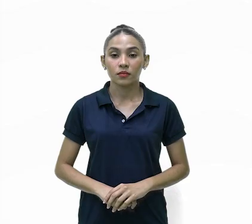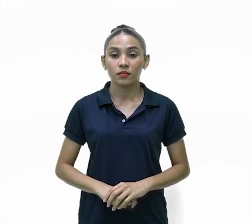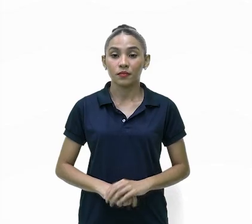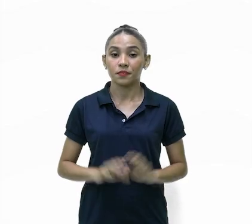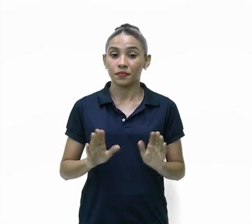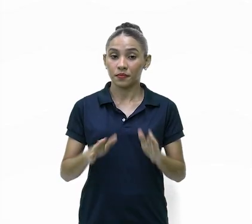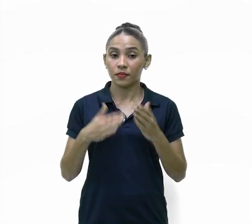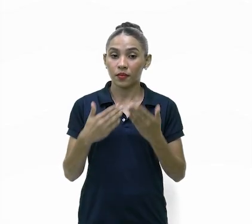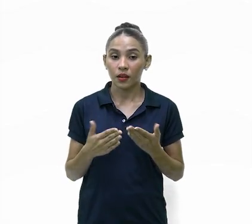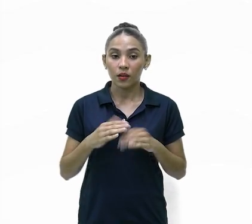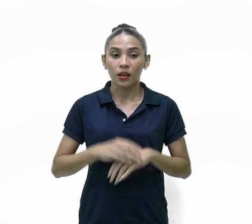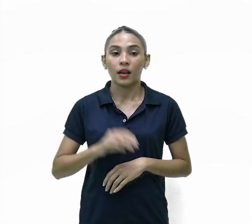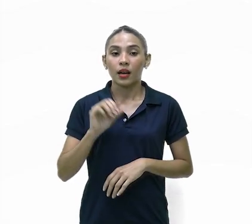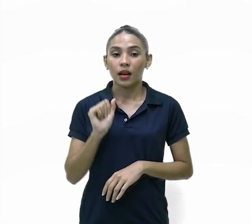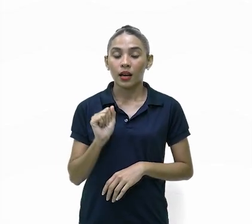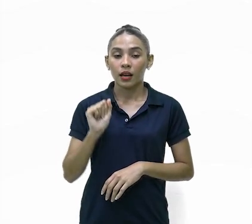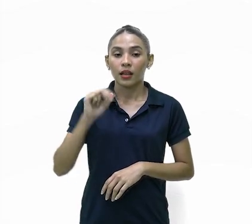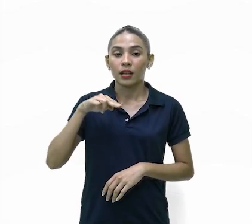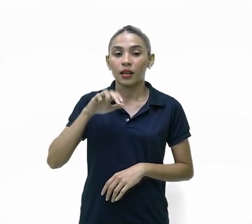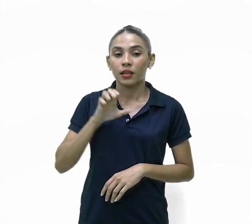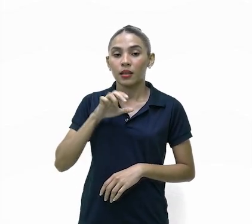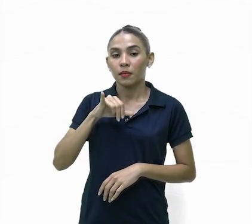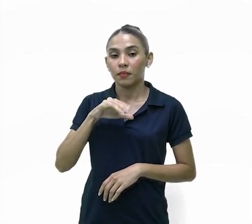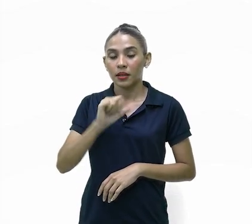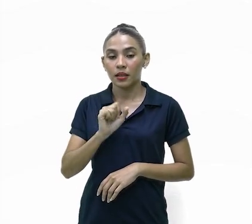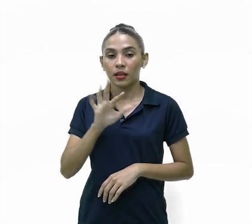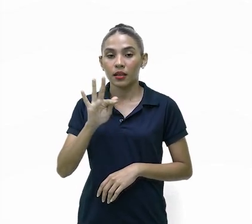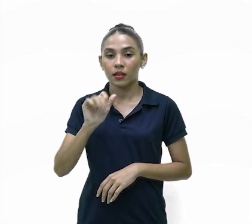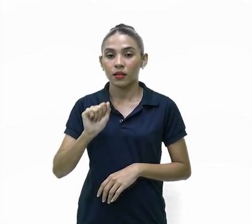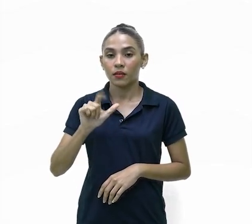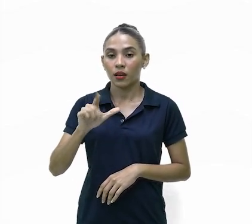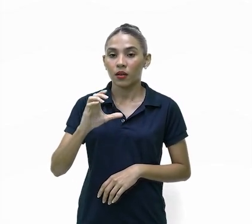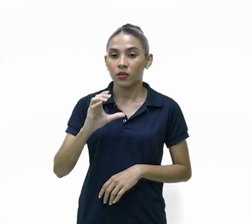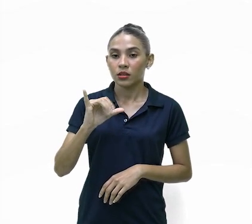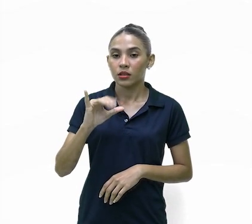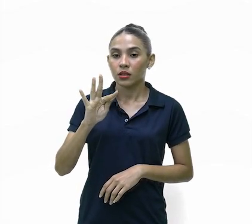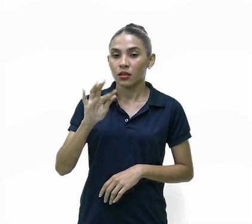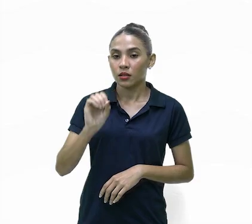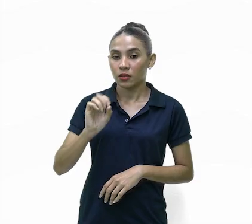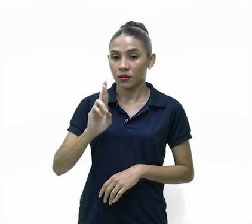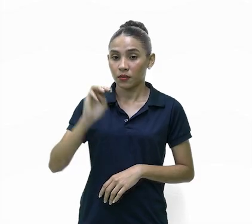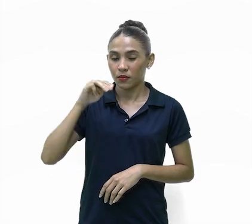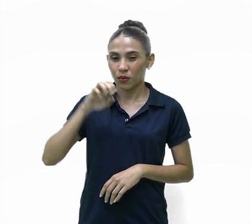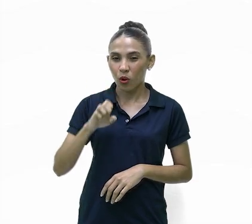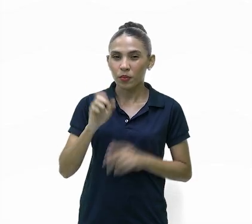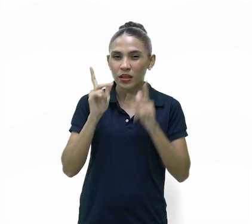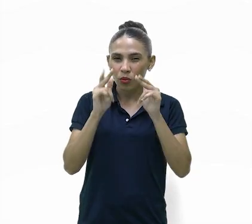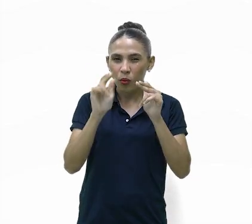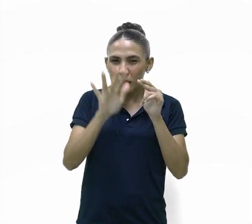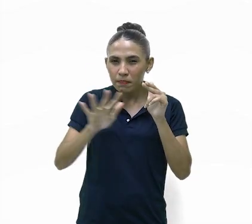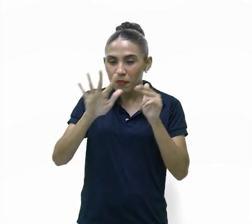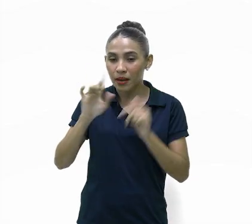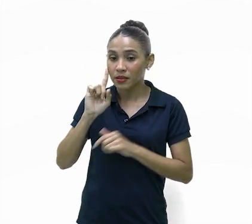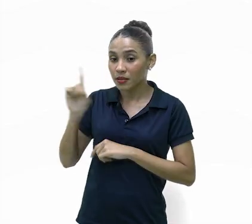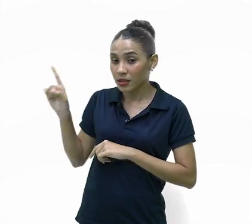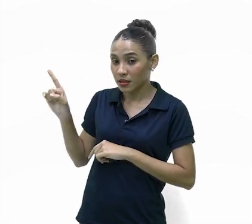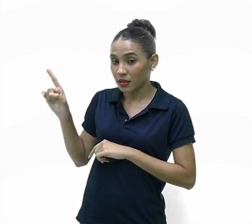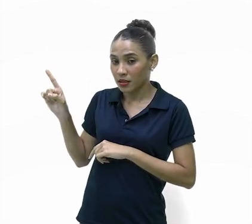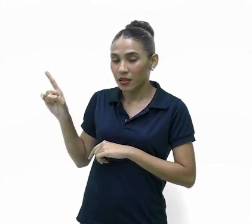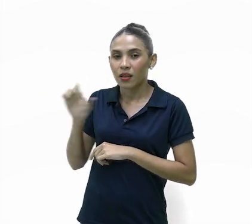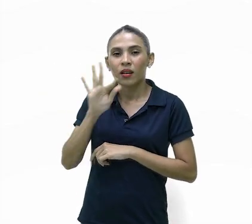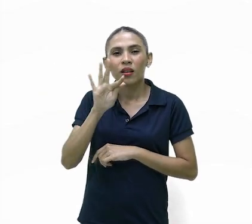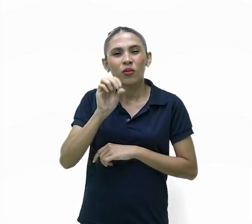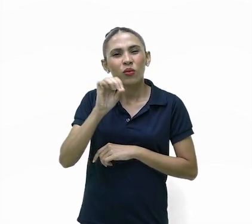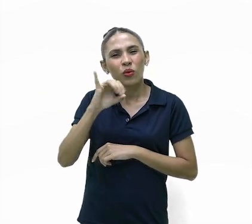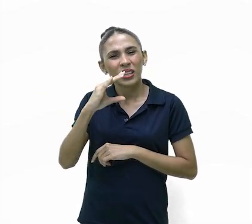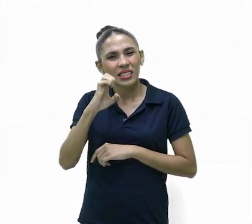Então, a anemia falciforme, né, você pode ver aí a imagem mostrando exatamente esse formato de foice, mas o que é essa